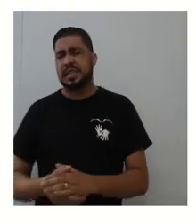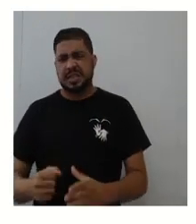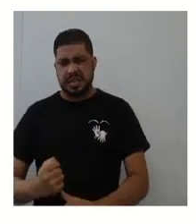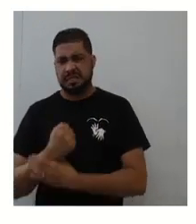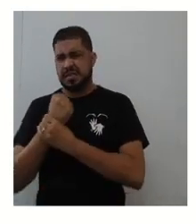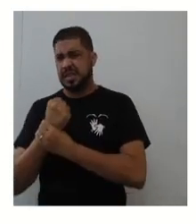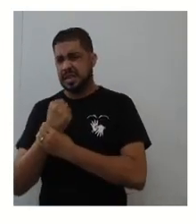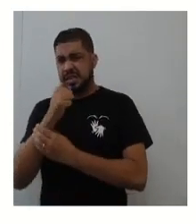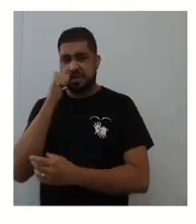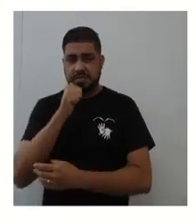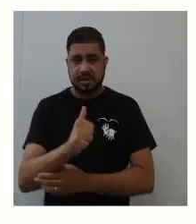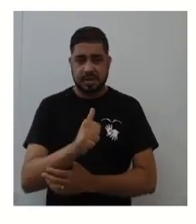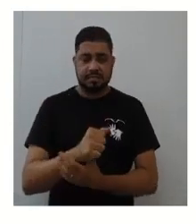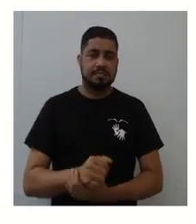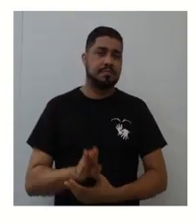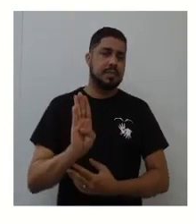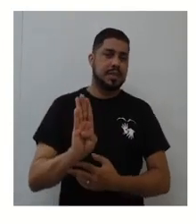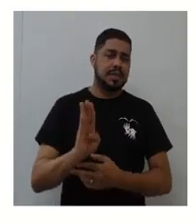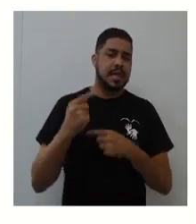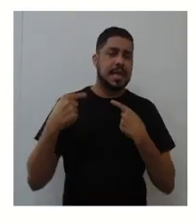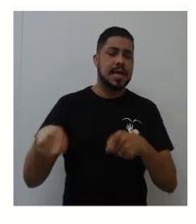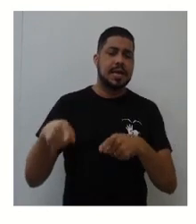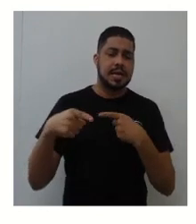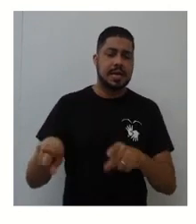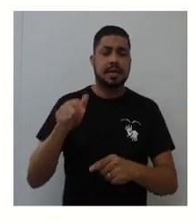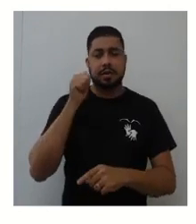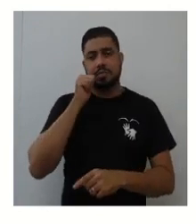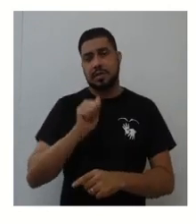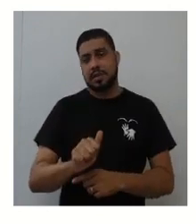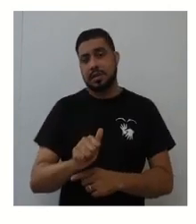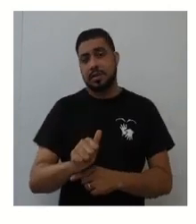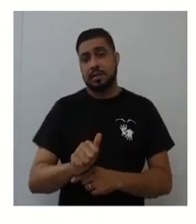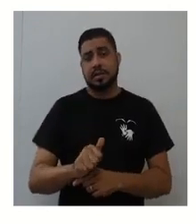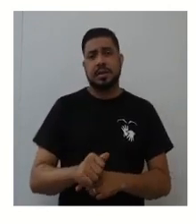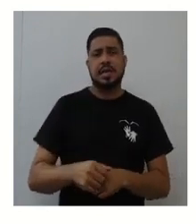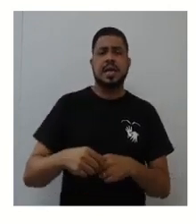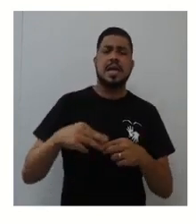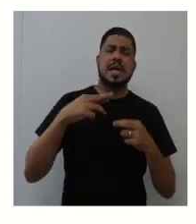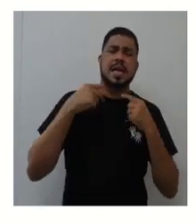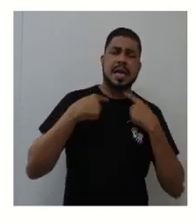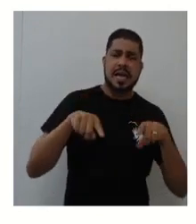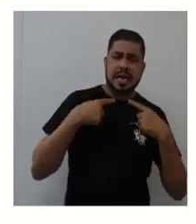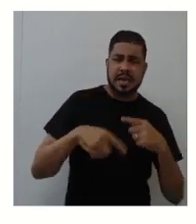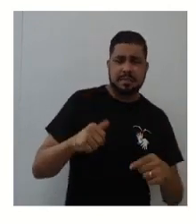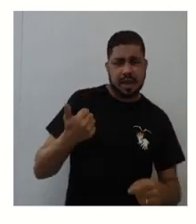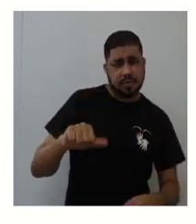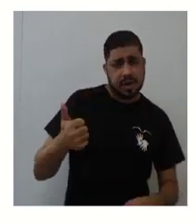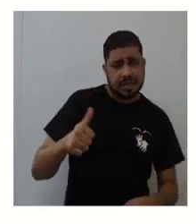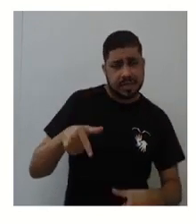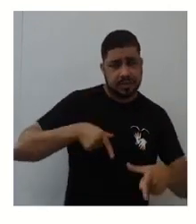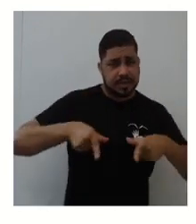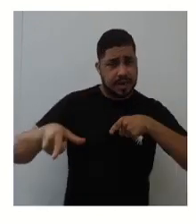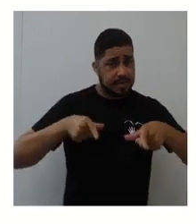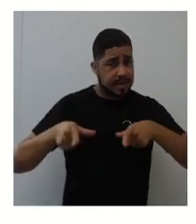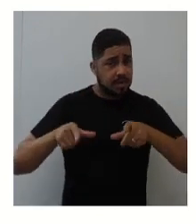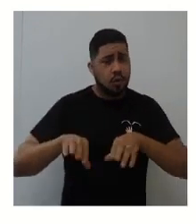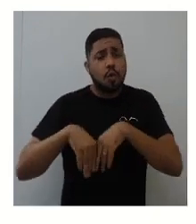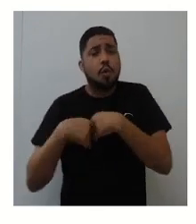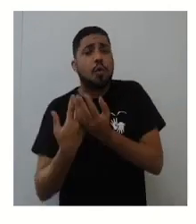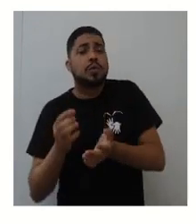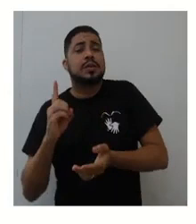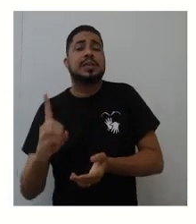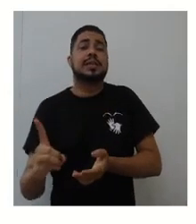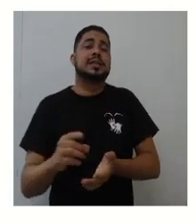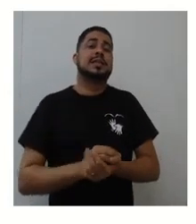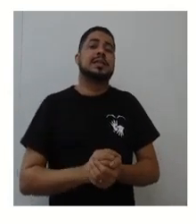defenderia as mulheres, B, criticaria as mulheres, reclamaria da qualidade do trabalho das mulheres ou